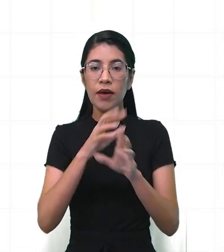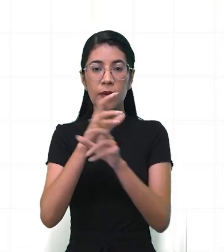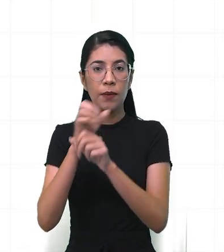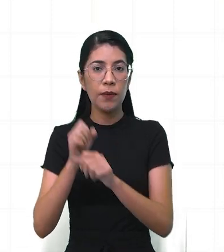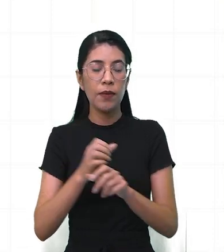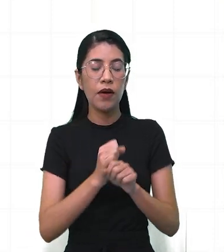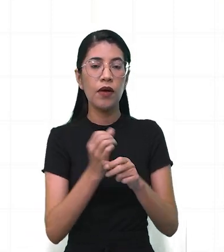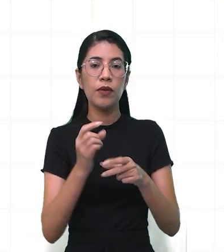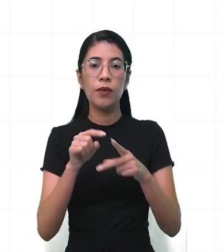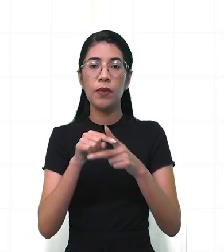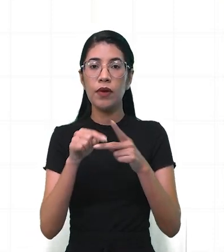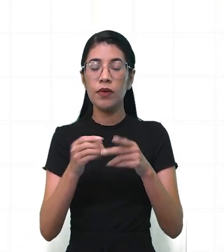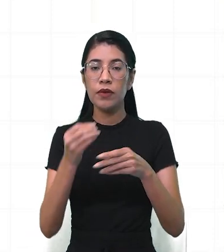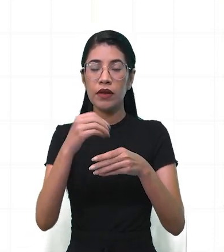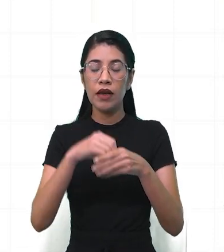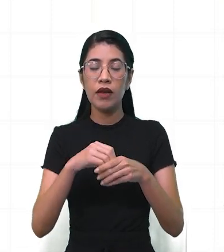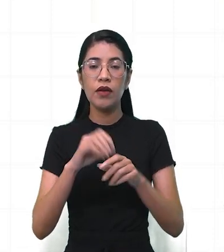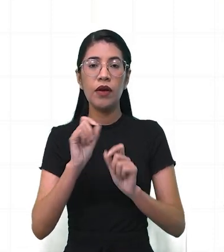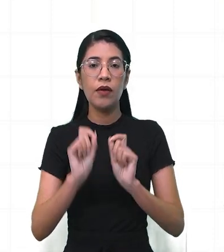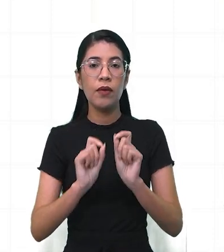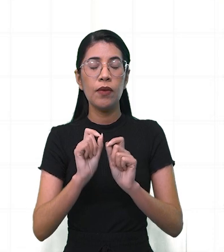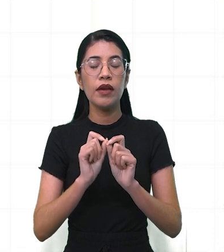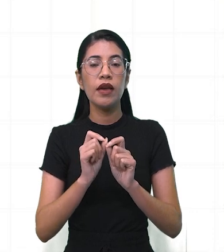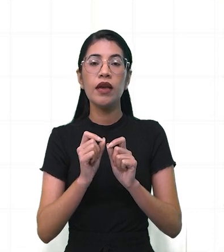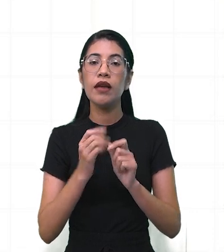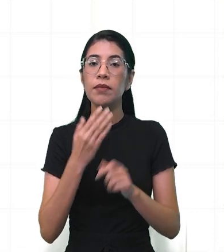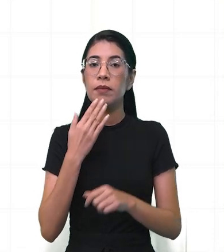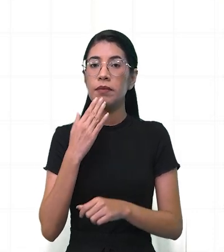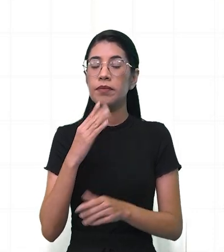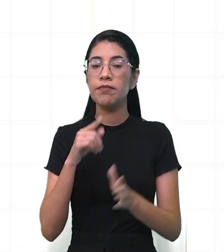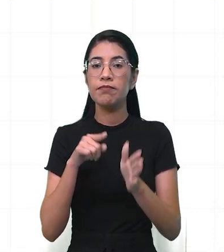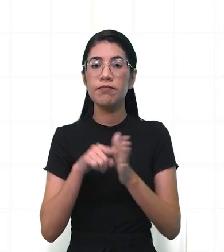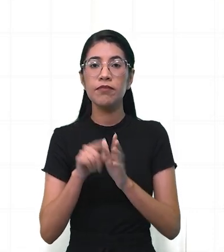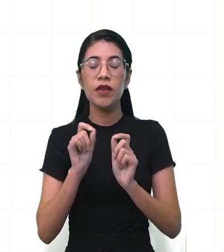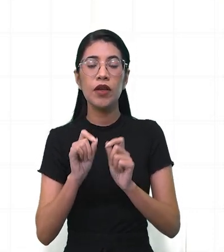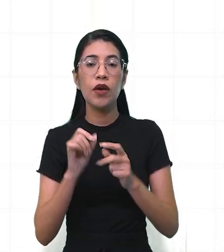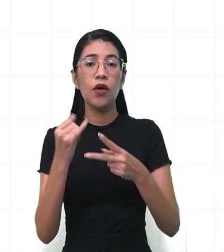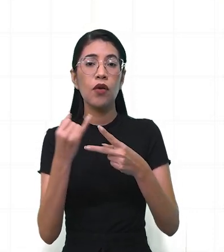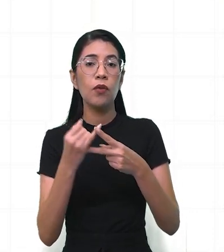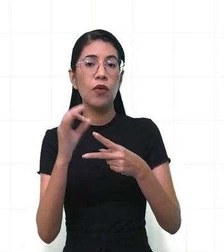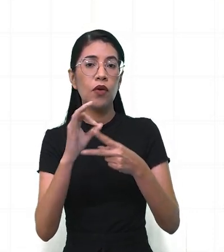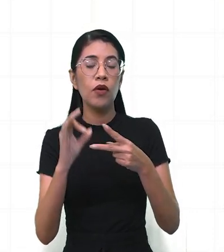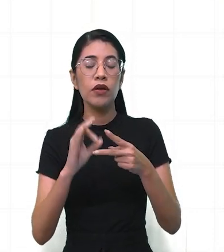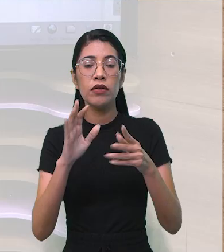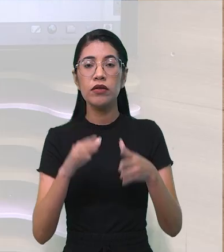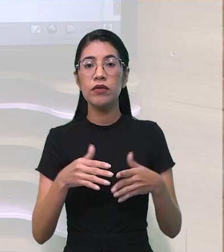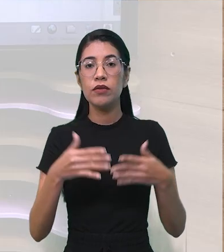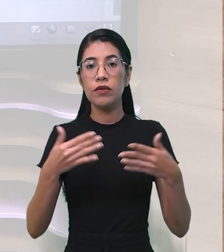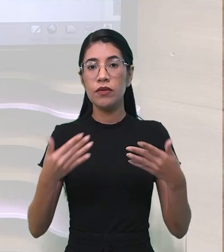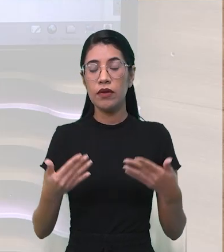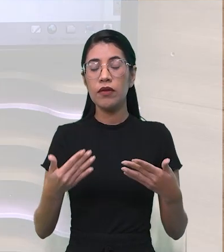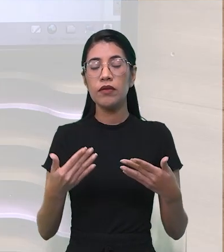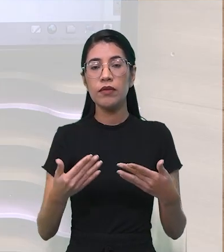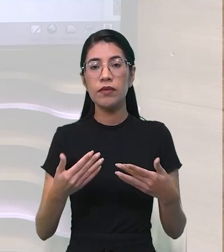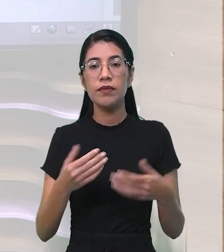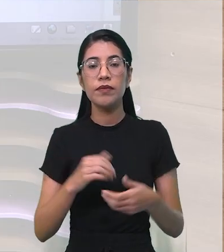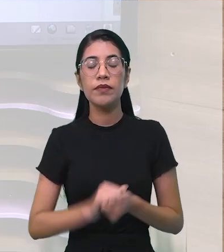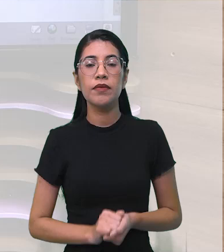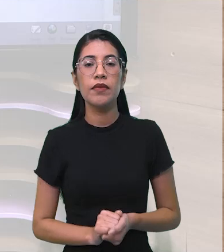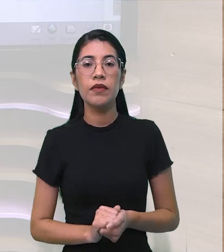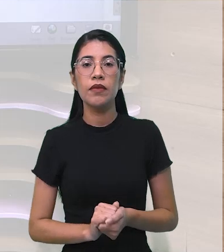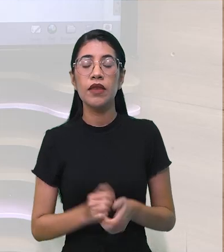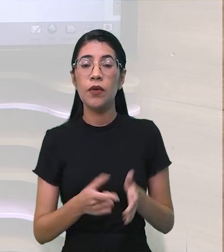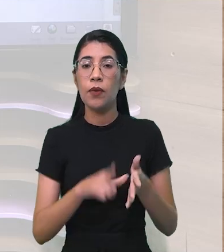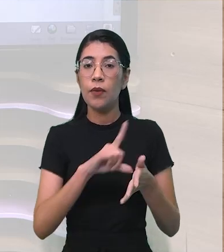ângulos internos, ele está pedindo qual é o polígono, certo? Qual é o polígono? Então, a gente